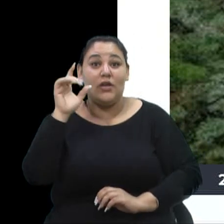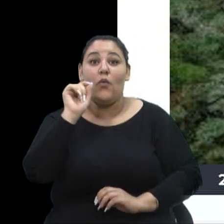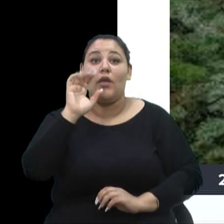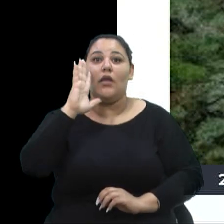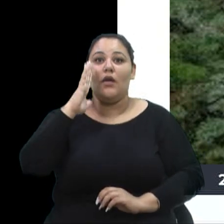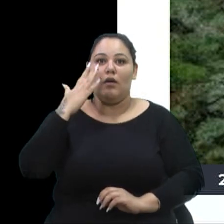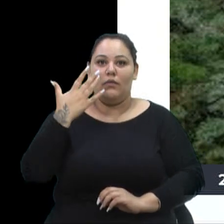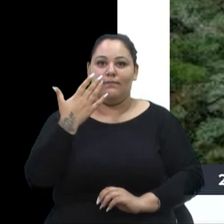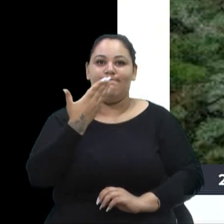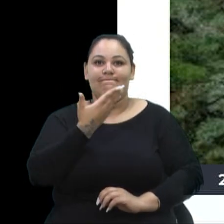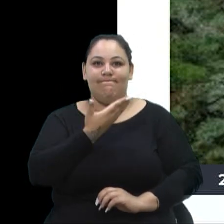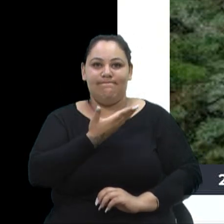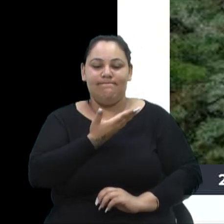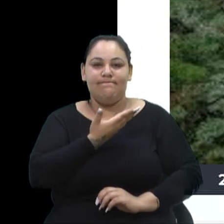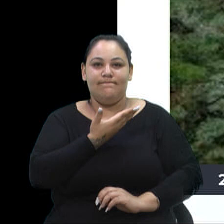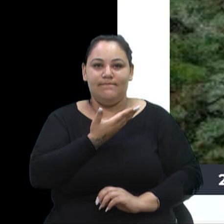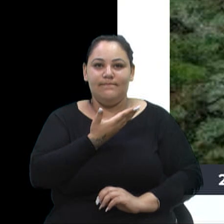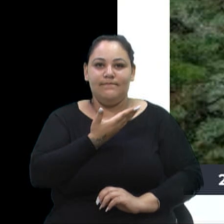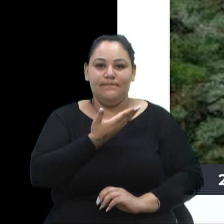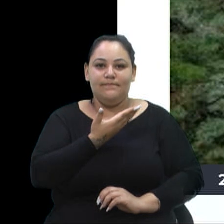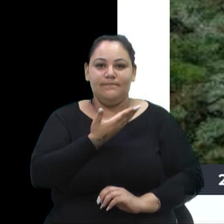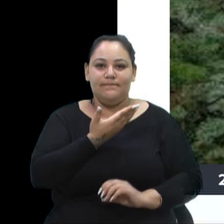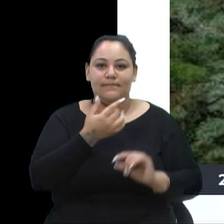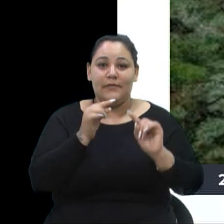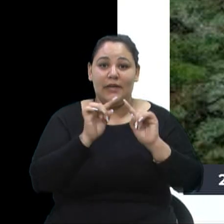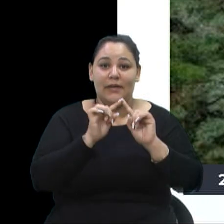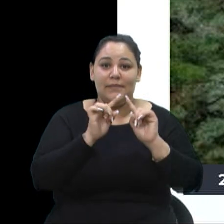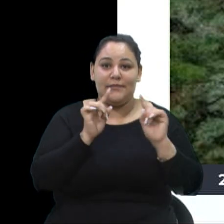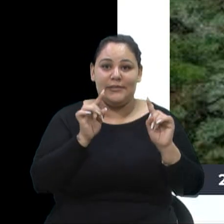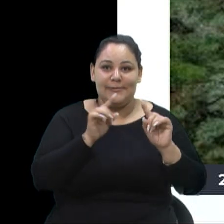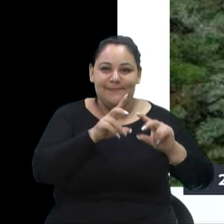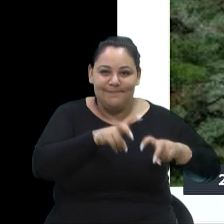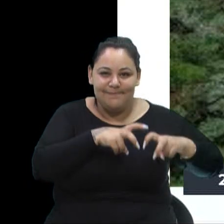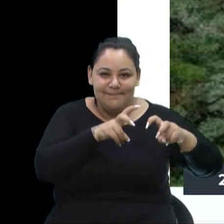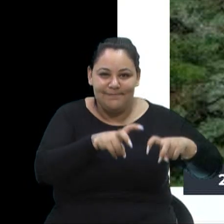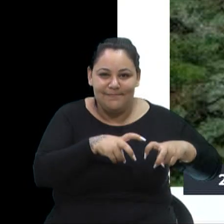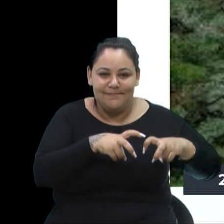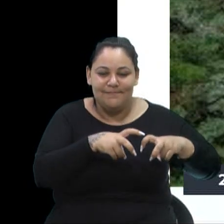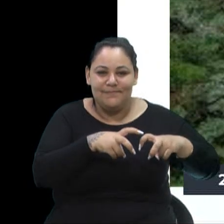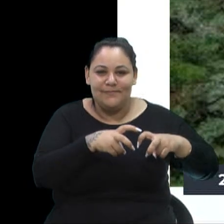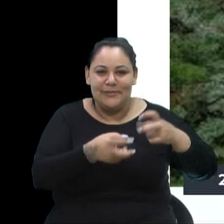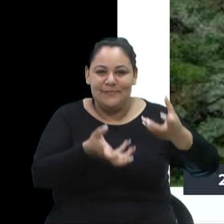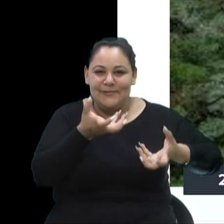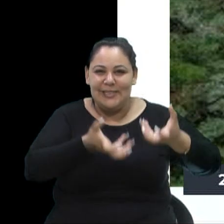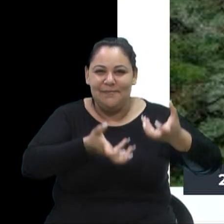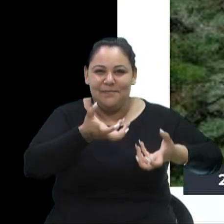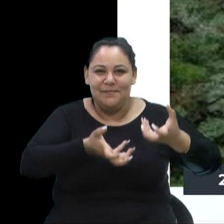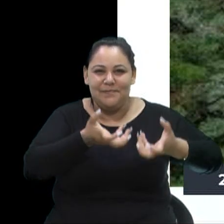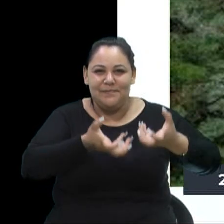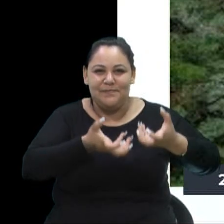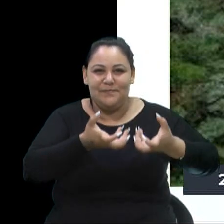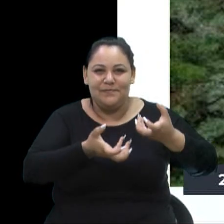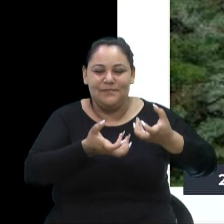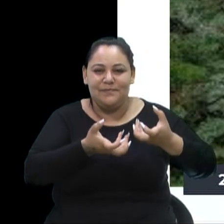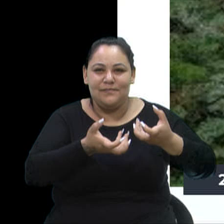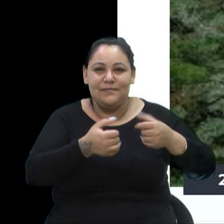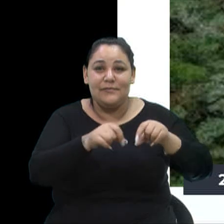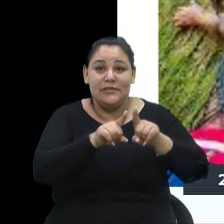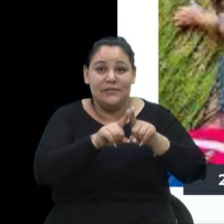lá, não é? Na questão da mineração e do desmatamento e queimadas ilegais em terras